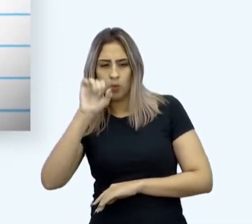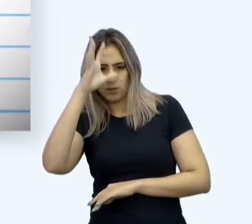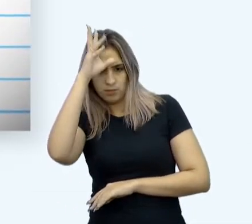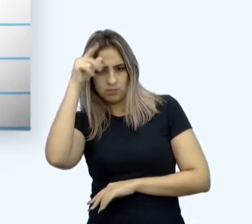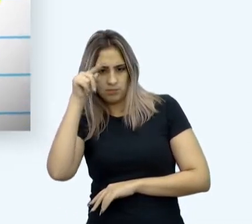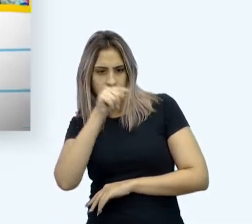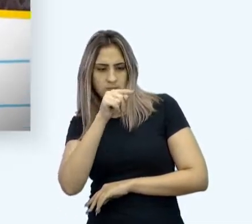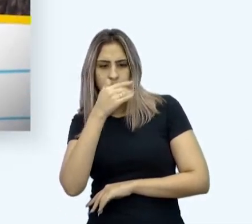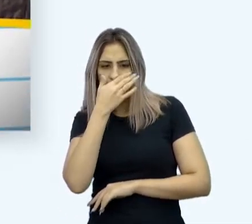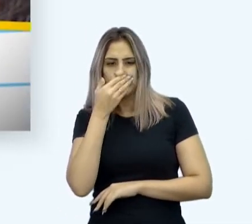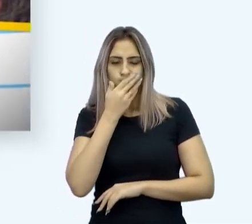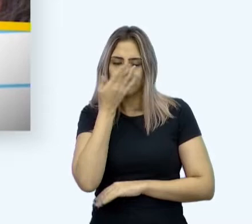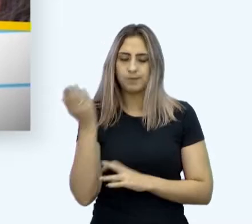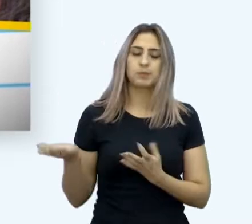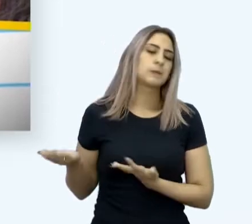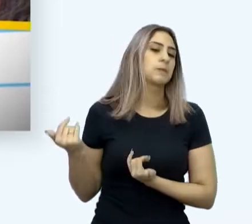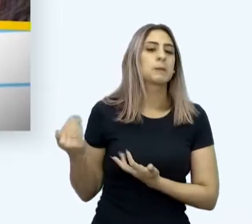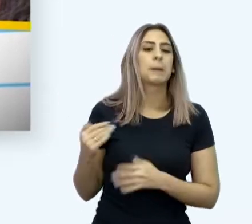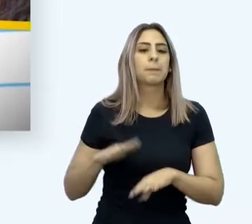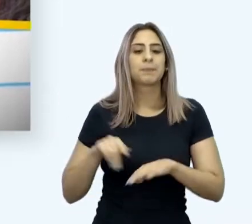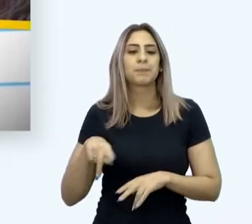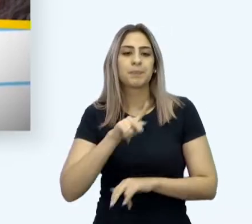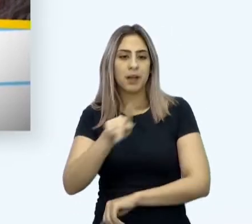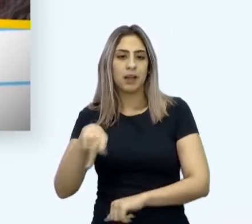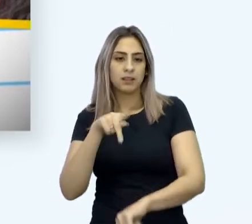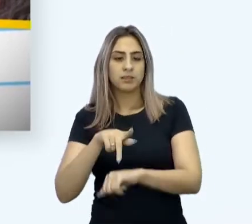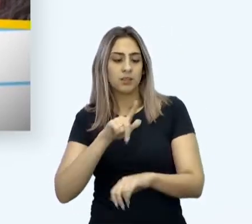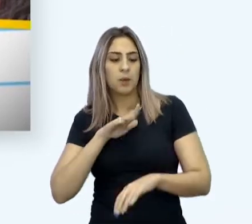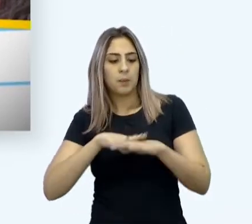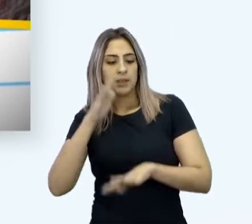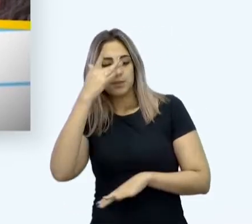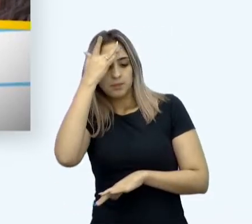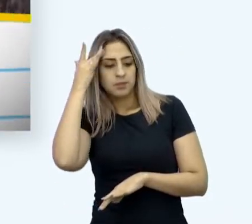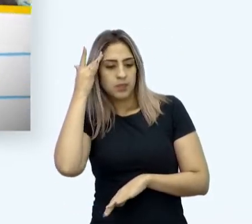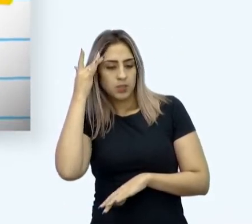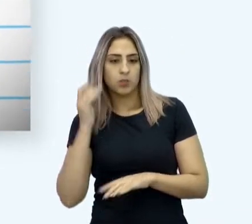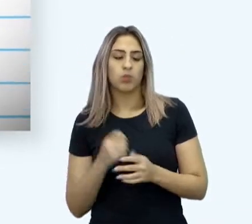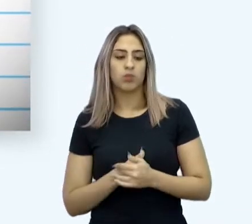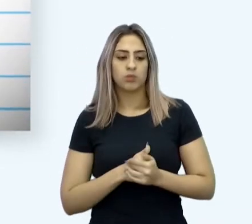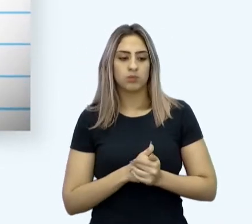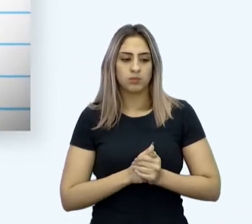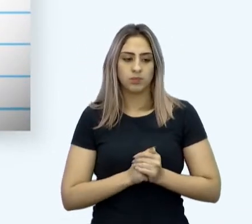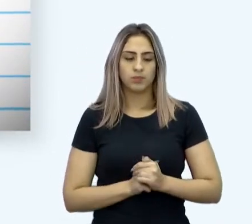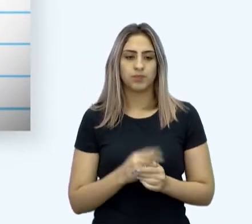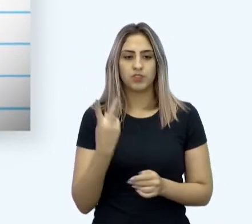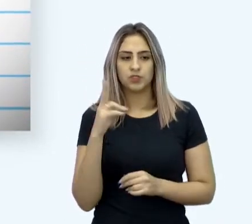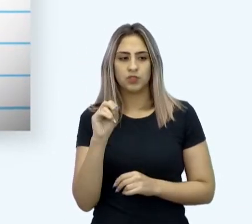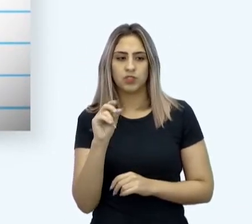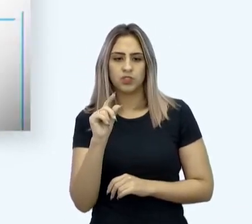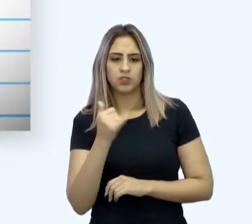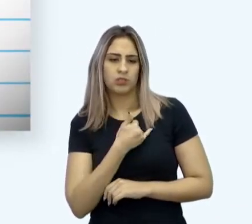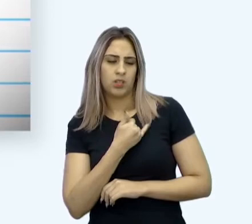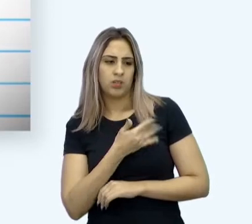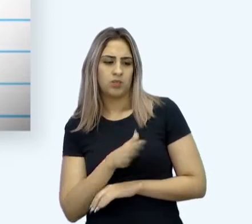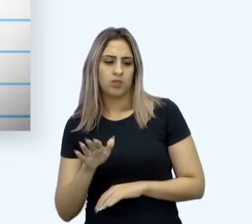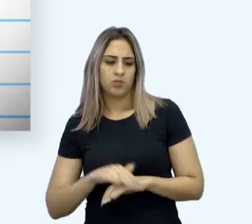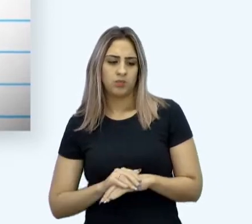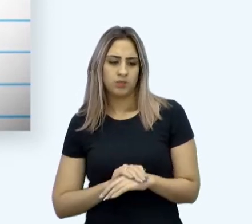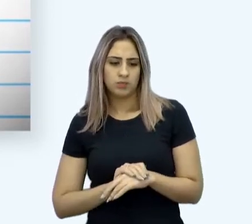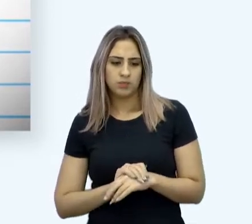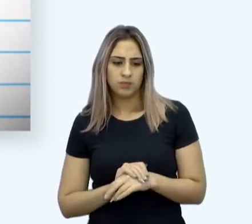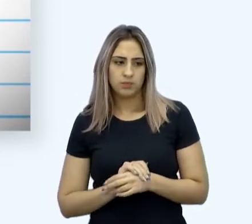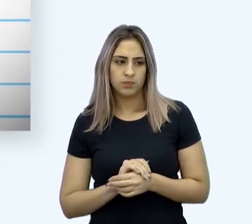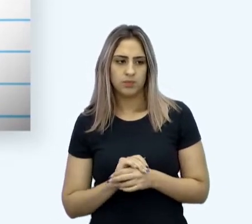maior predominância de jovens do que no país, tendo mais pessoas nas faixas etárias até os 20 e poucos anos. Tudo isso é